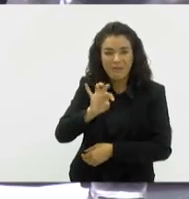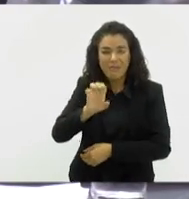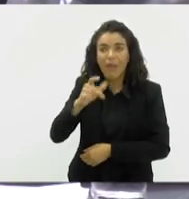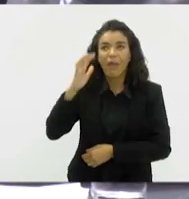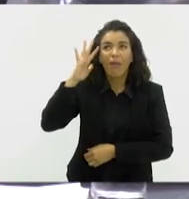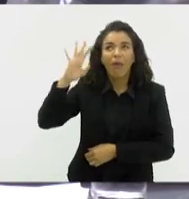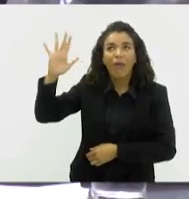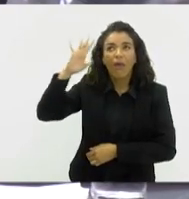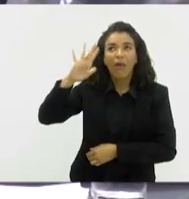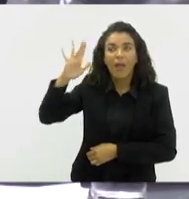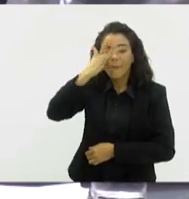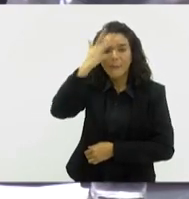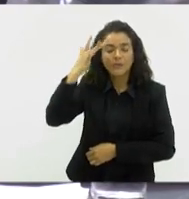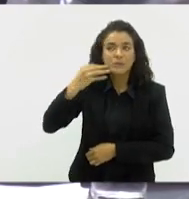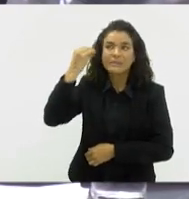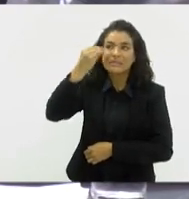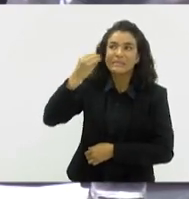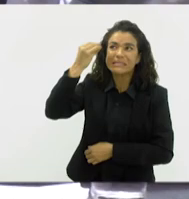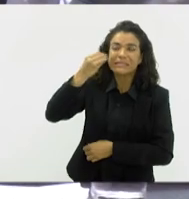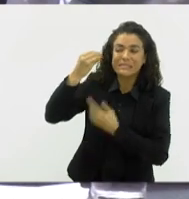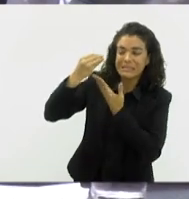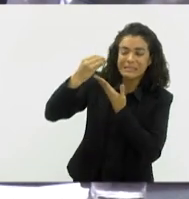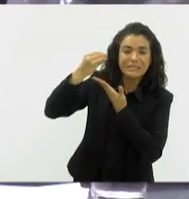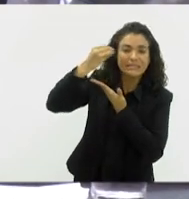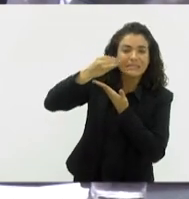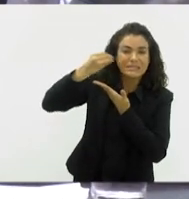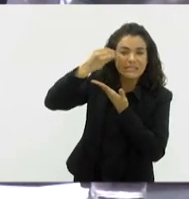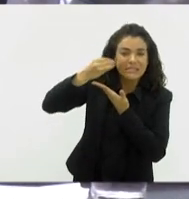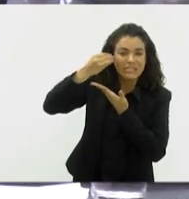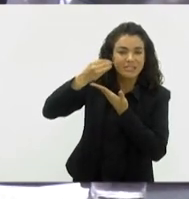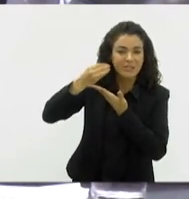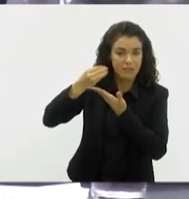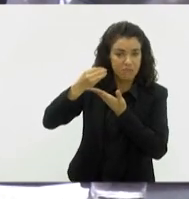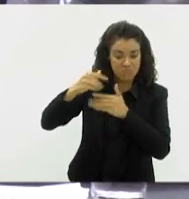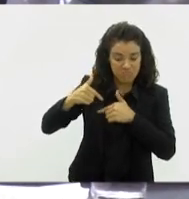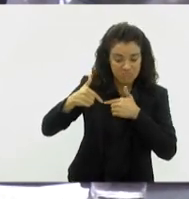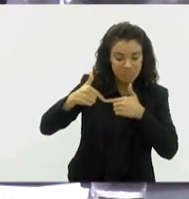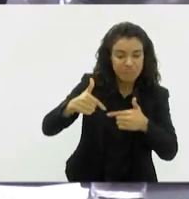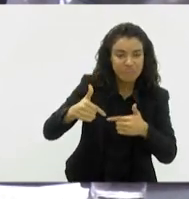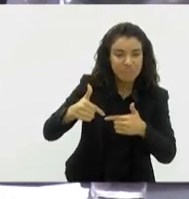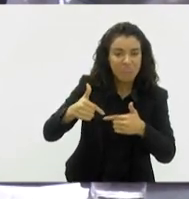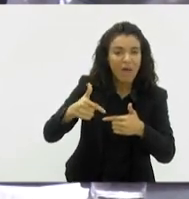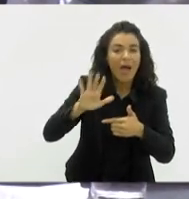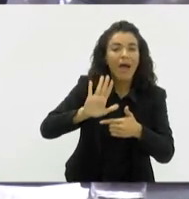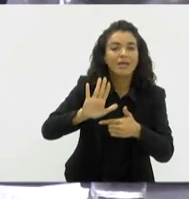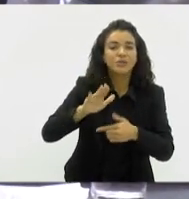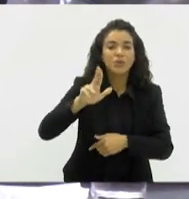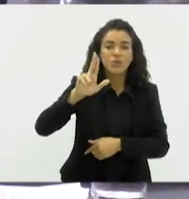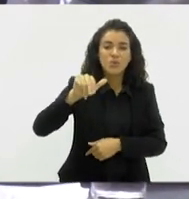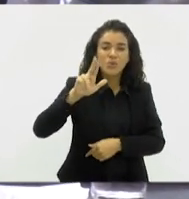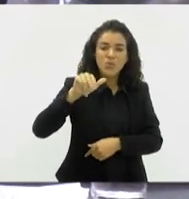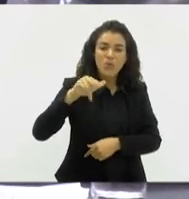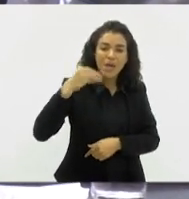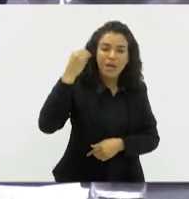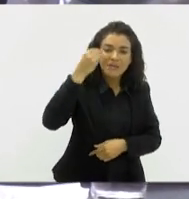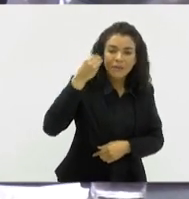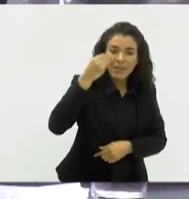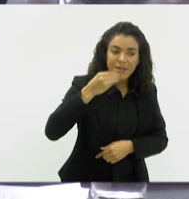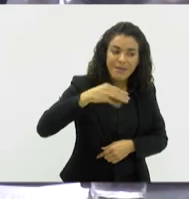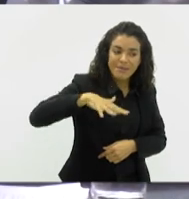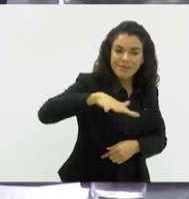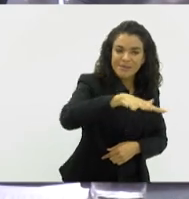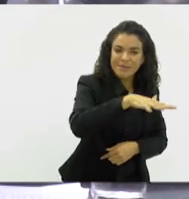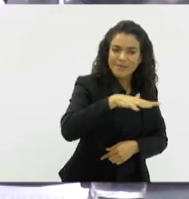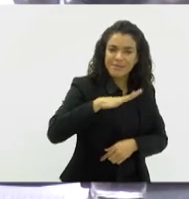alguém expert no assunto, justamente para poder cumprir o seu mistério, a sua função, que não tenha declaradamente nenhuma experiência.